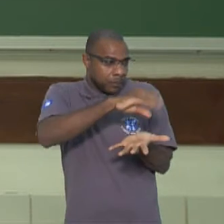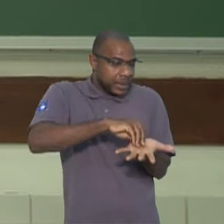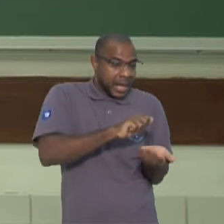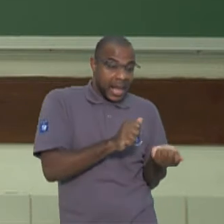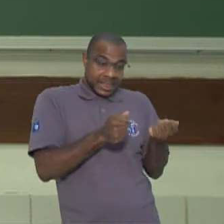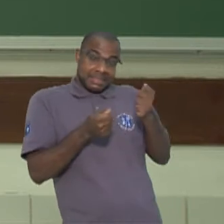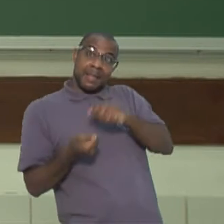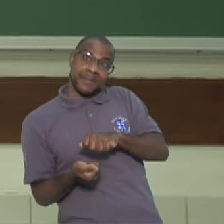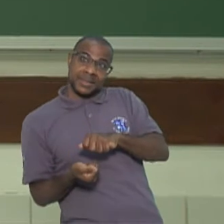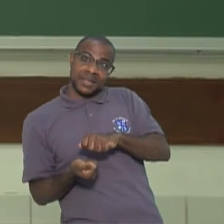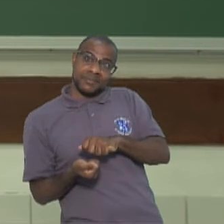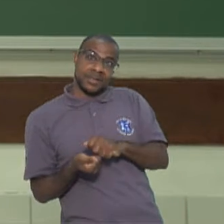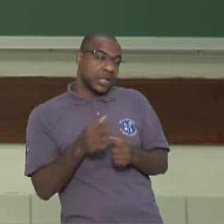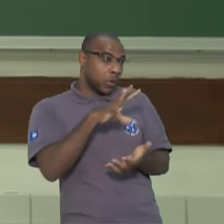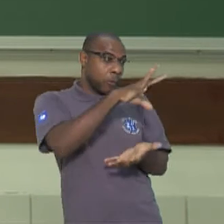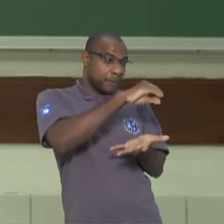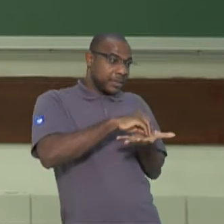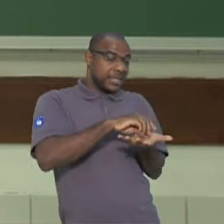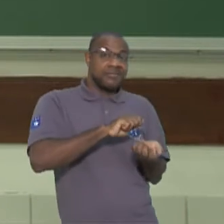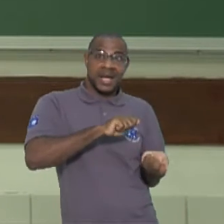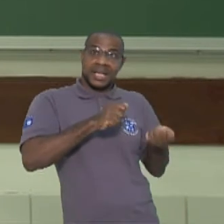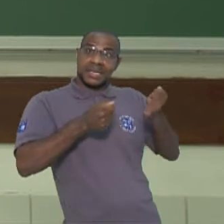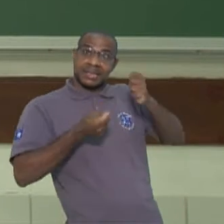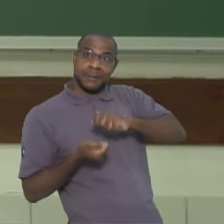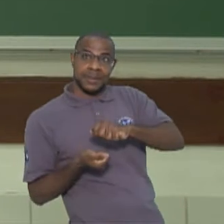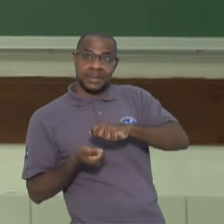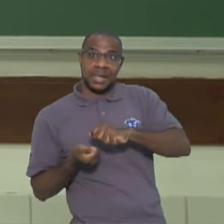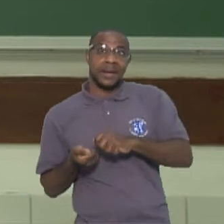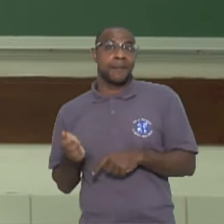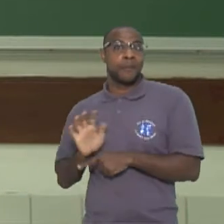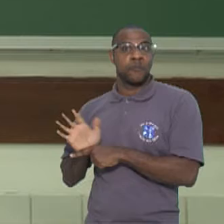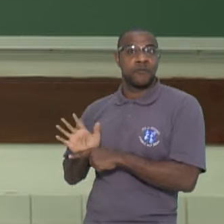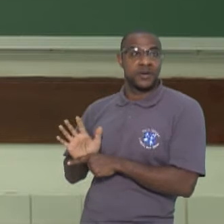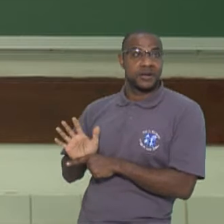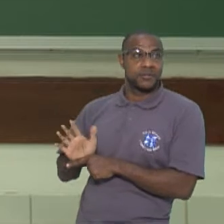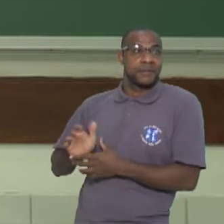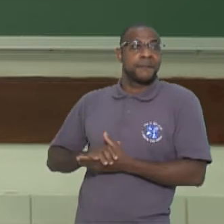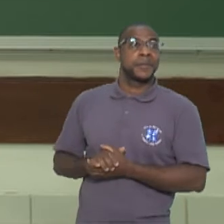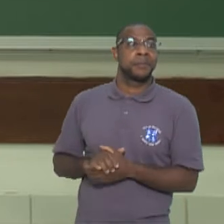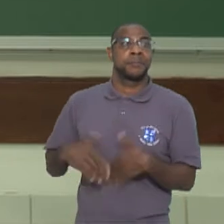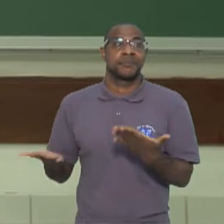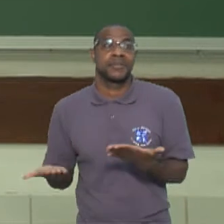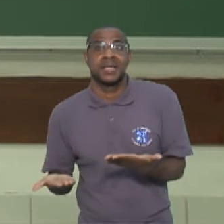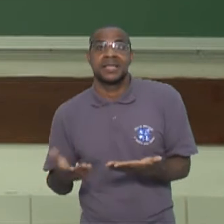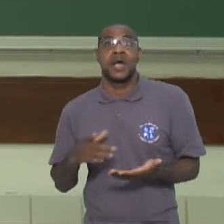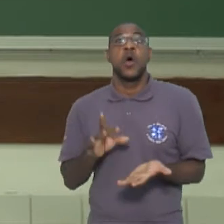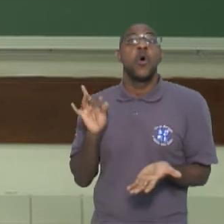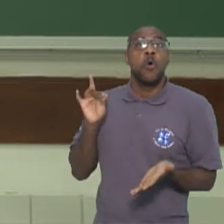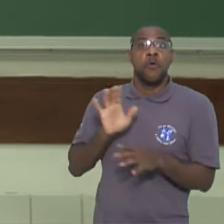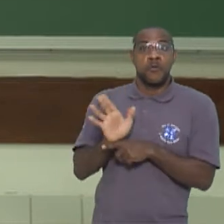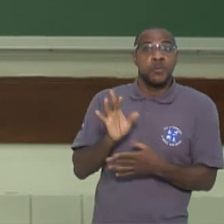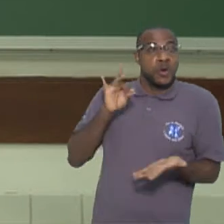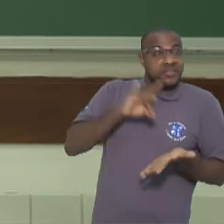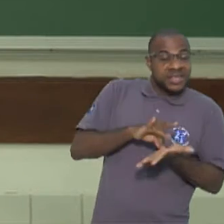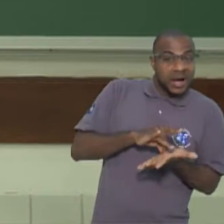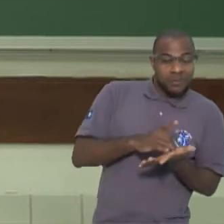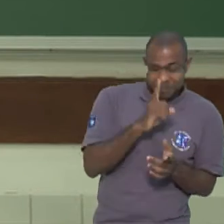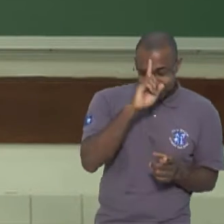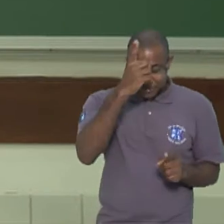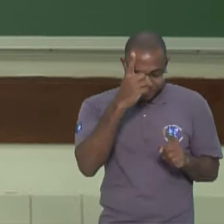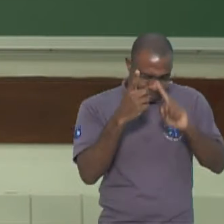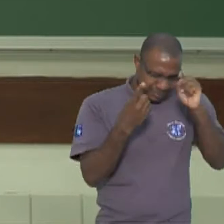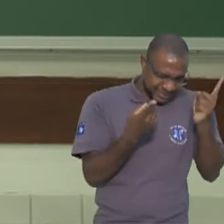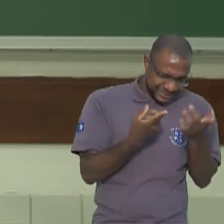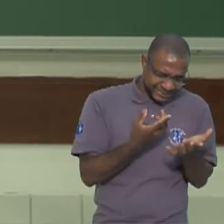Então, assim, enquanto que o roteirista original, ele tira da própria vida, das experiências dele, do que ele já